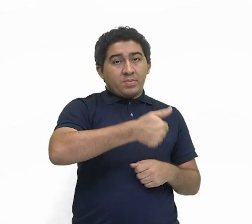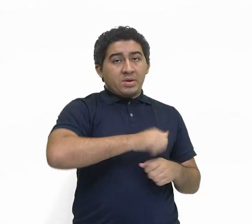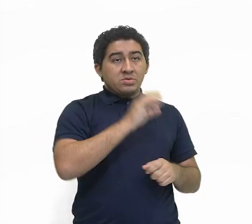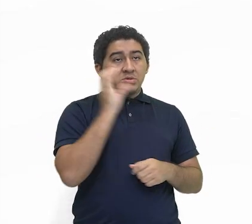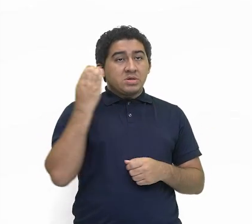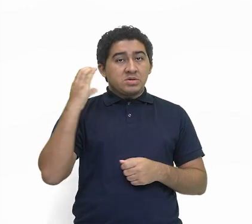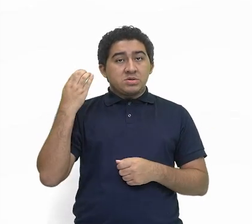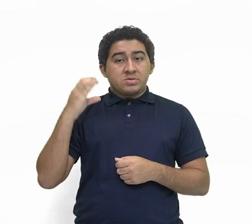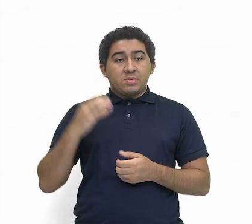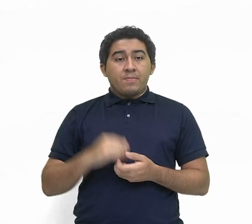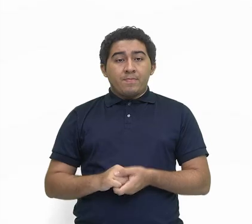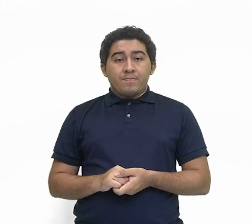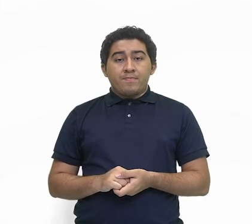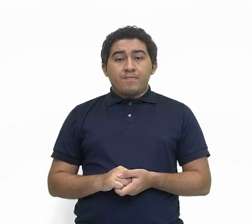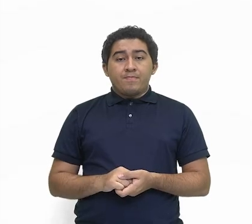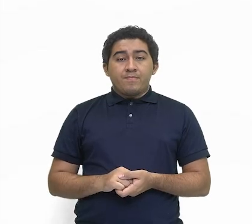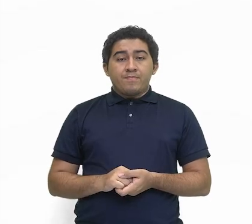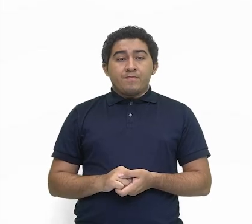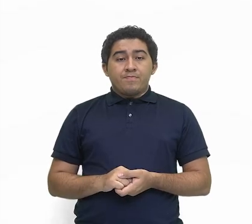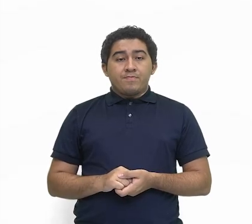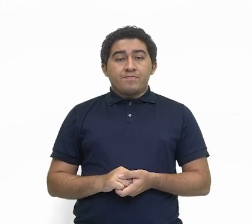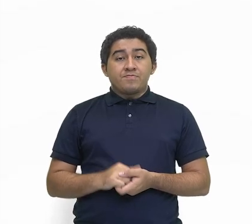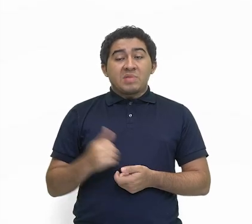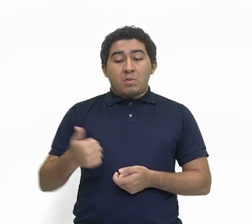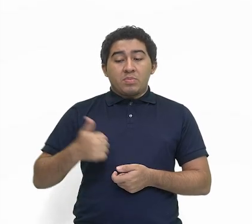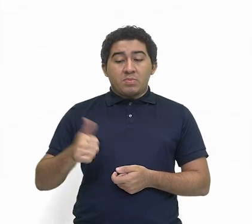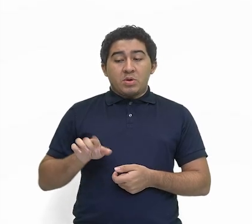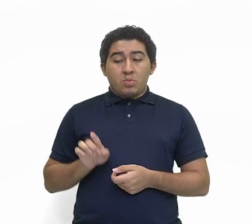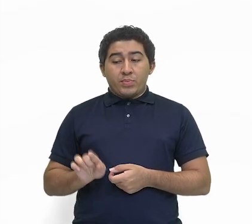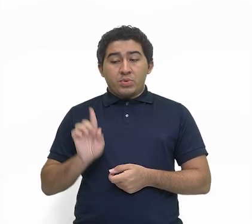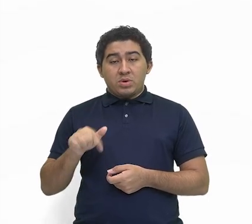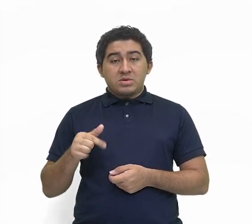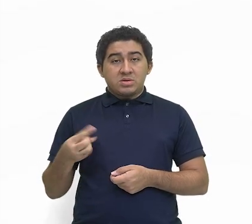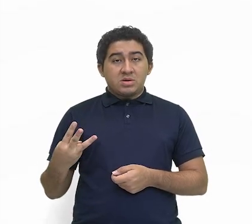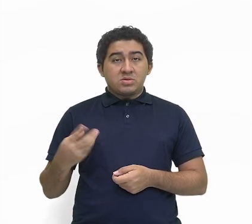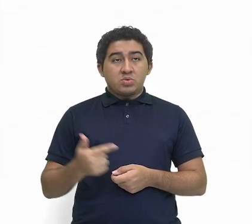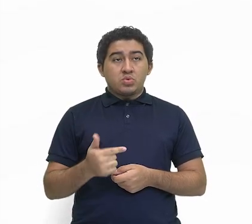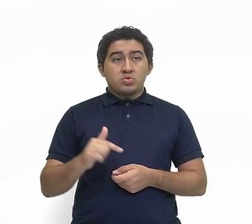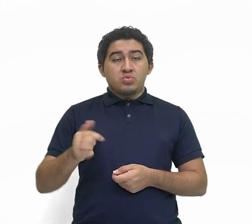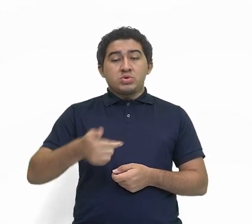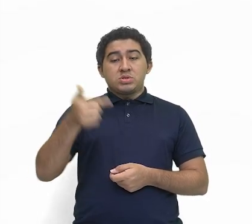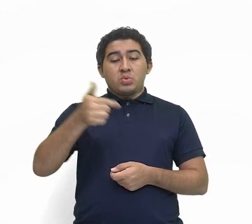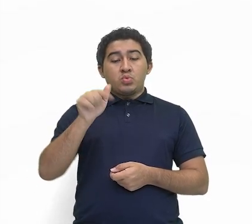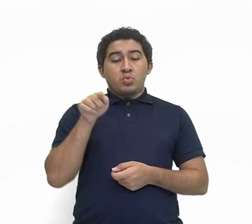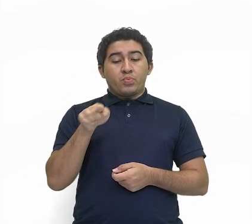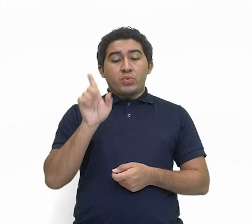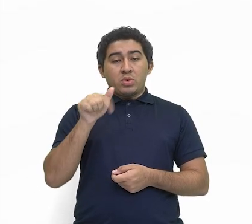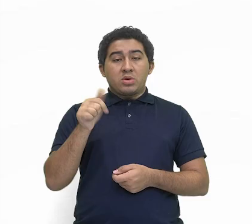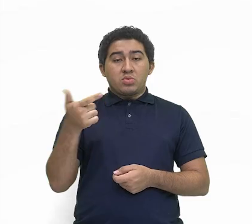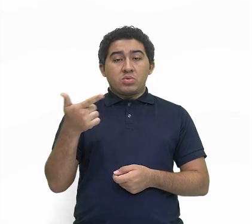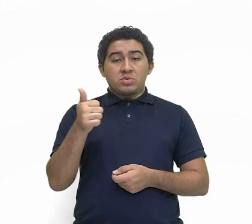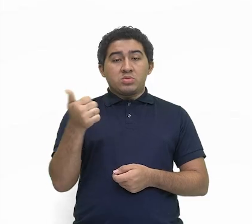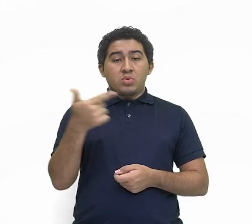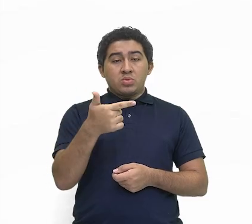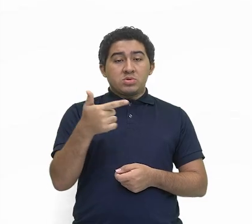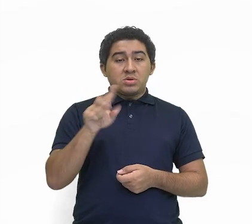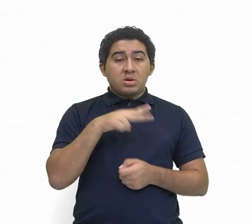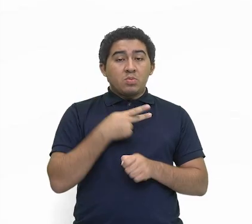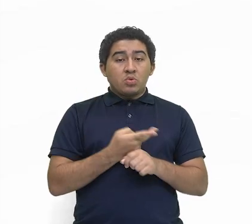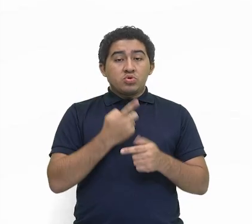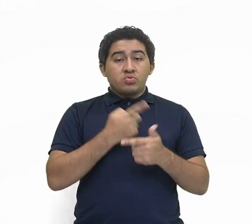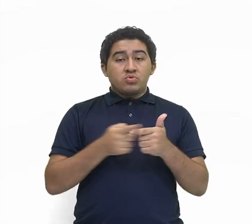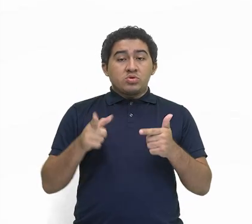coisa, né? Ele marcou o primeiro ponto, disse que era 32, marcou o segundo, falou que era 212, dividiu